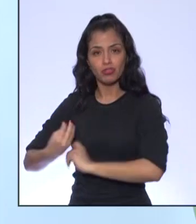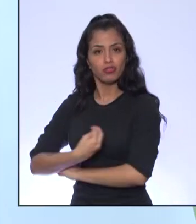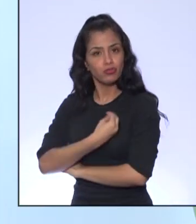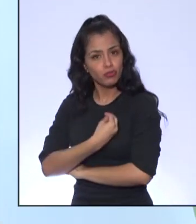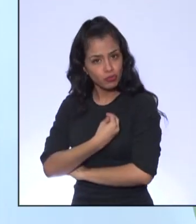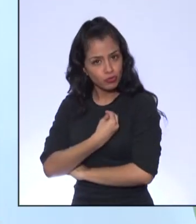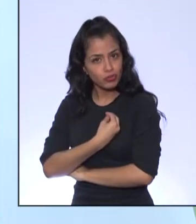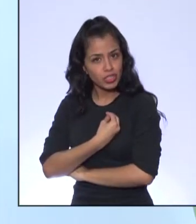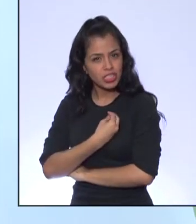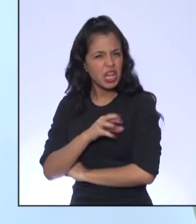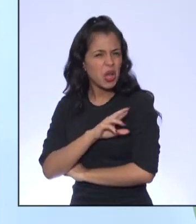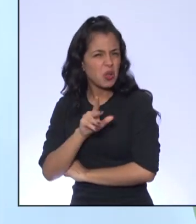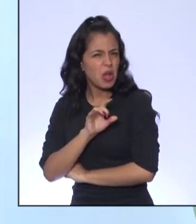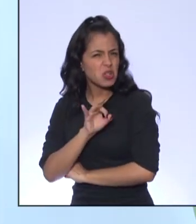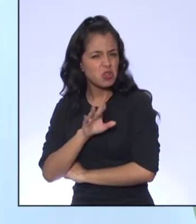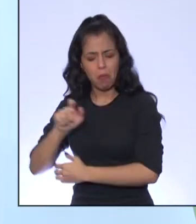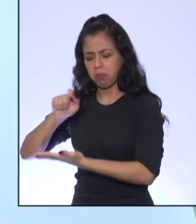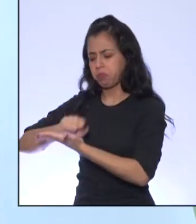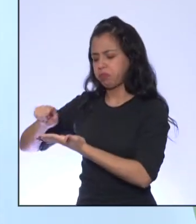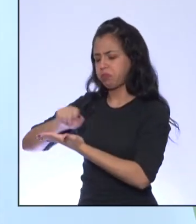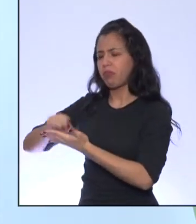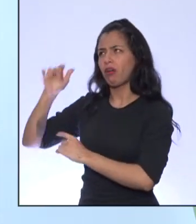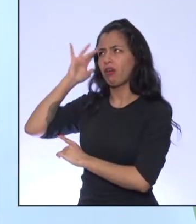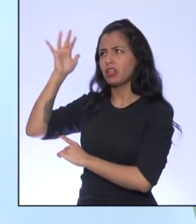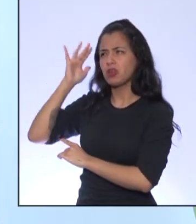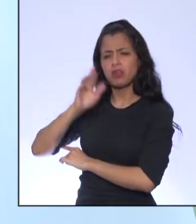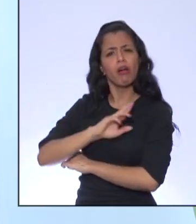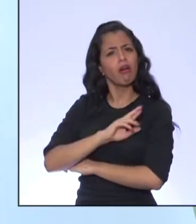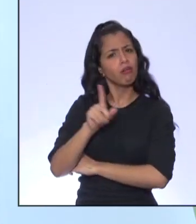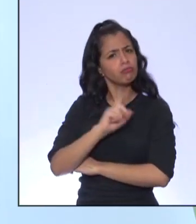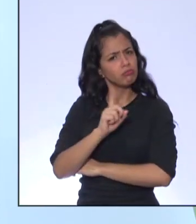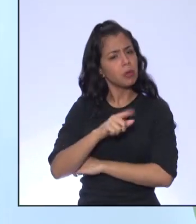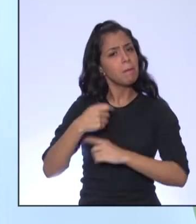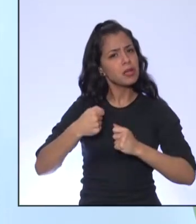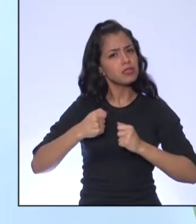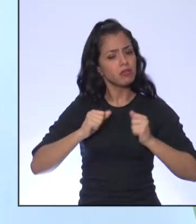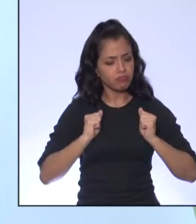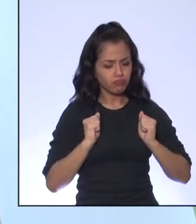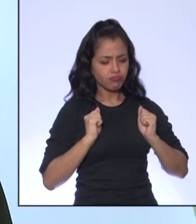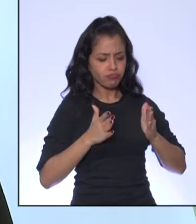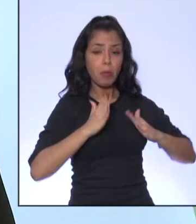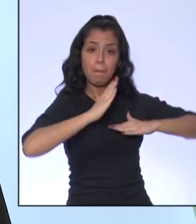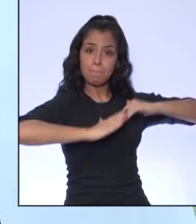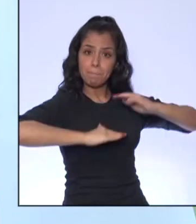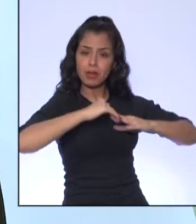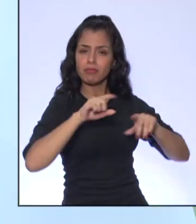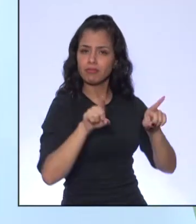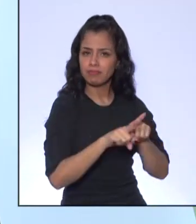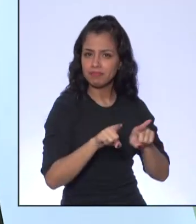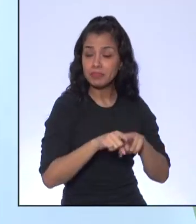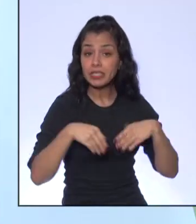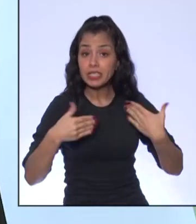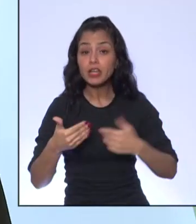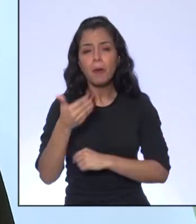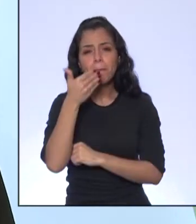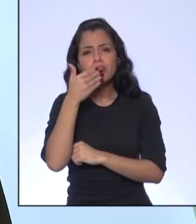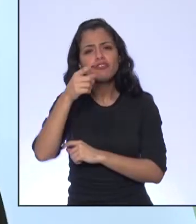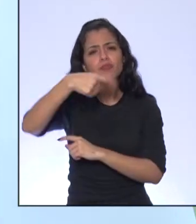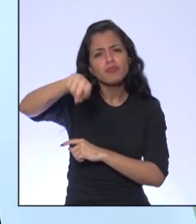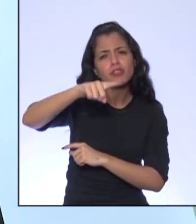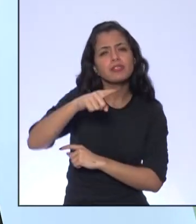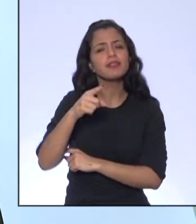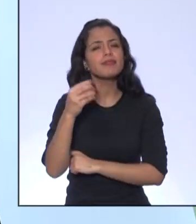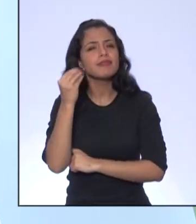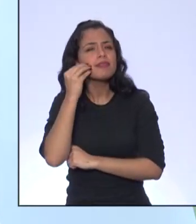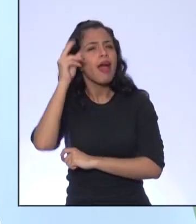projeto de vida da gaveta. E eu já vou pedir para vocês irem pensando lá naquele acolhimento, para vocês relembrarem